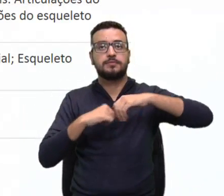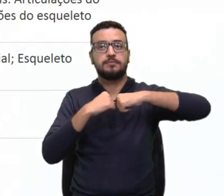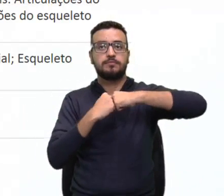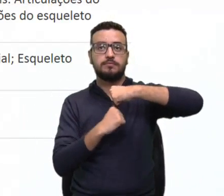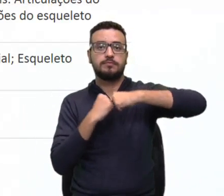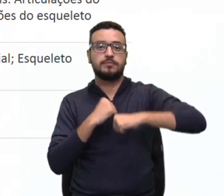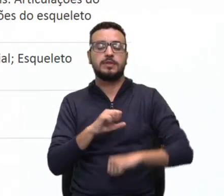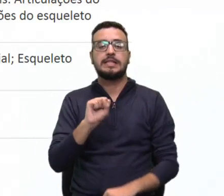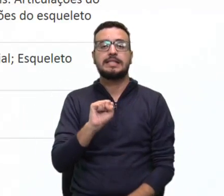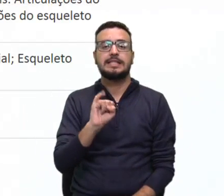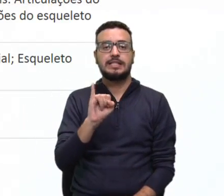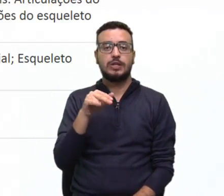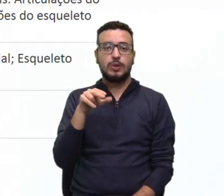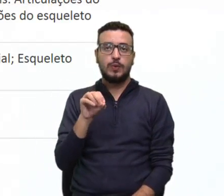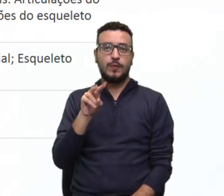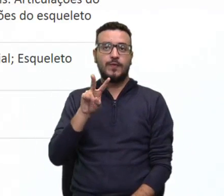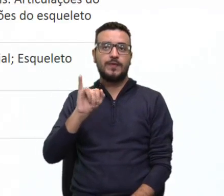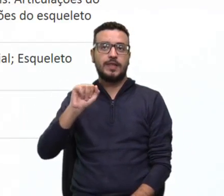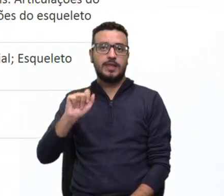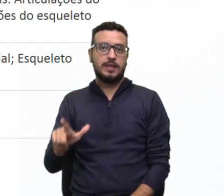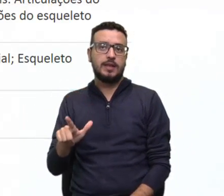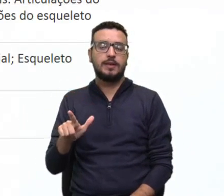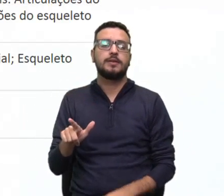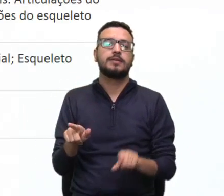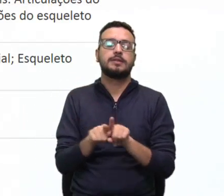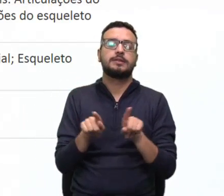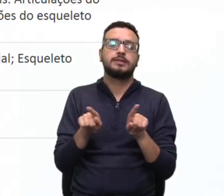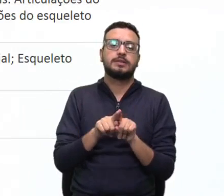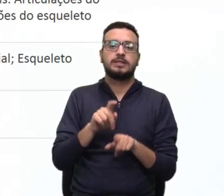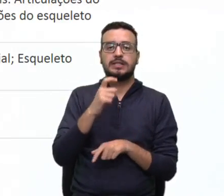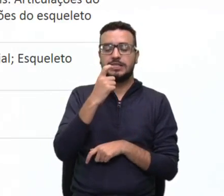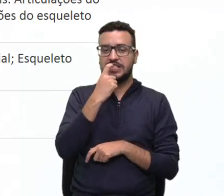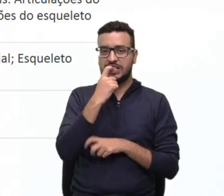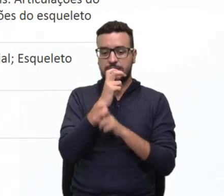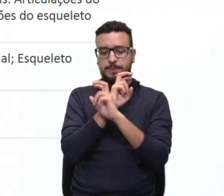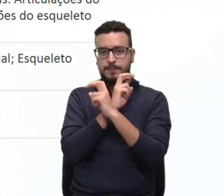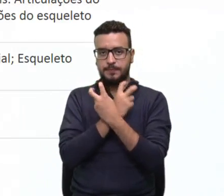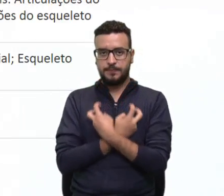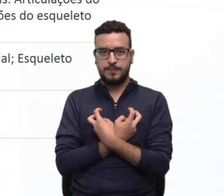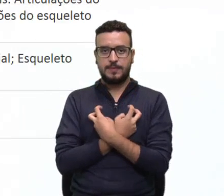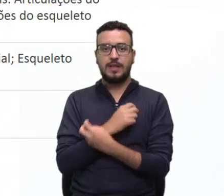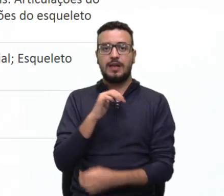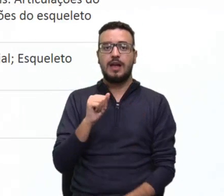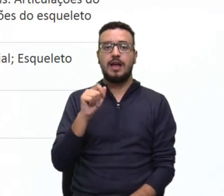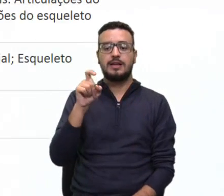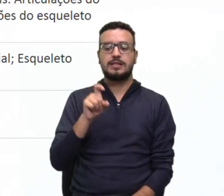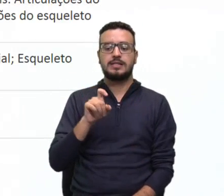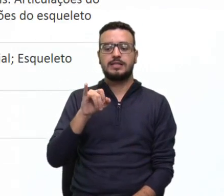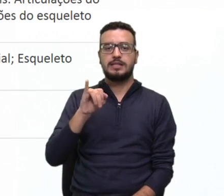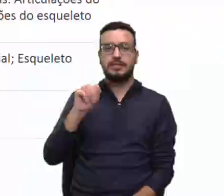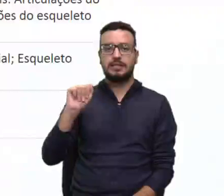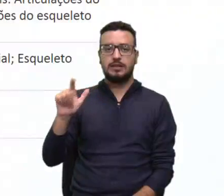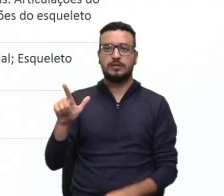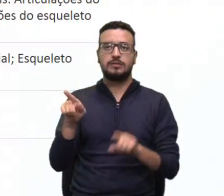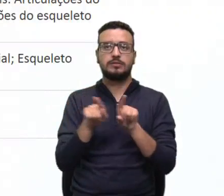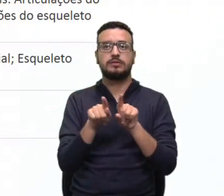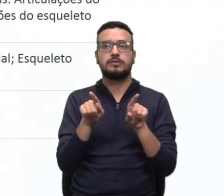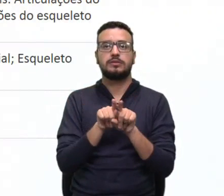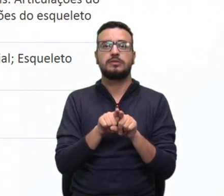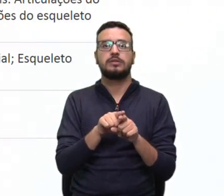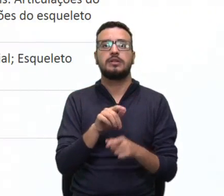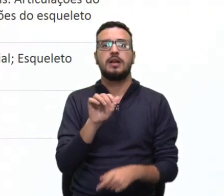tipos, a articulação do esqueleto axial e articulações do esqueleto apendicular. O título dessa teleaula